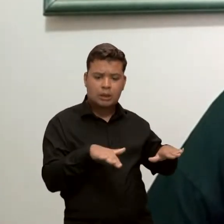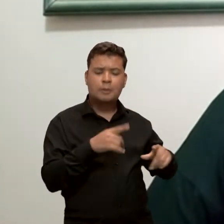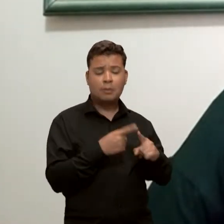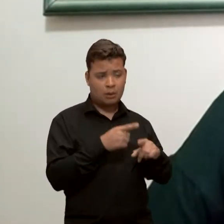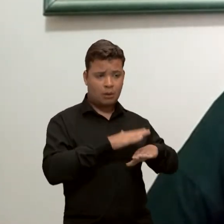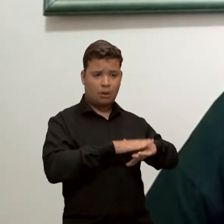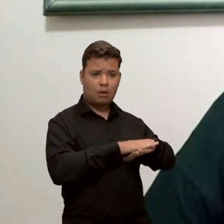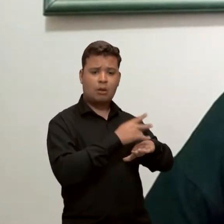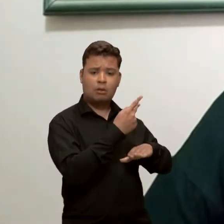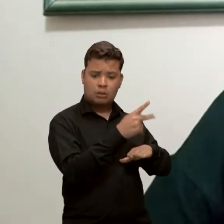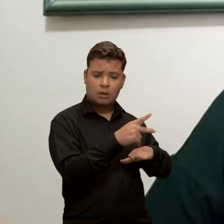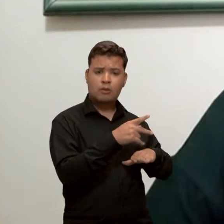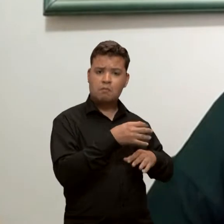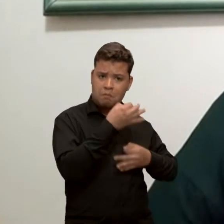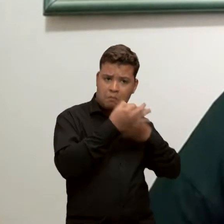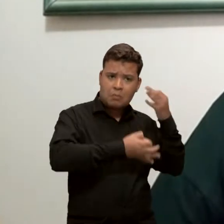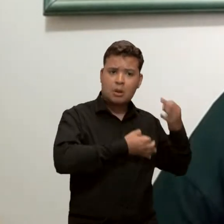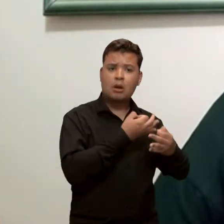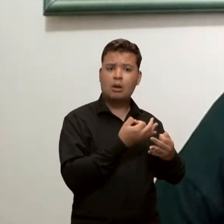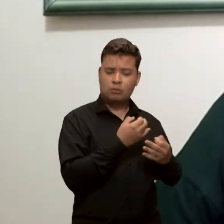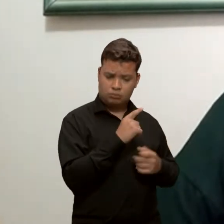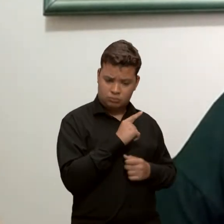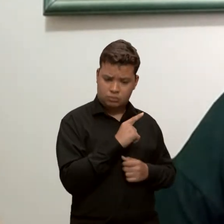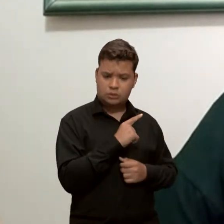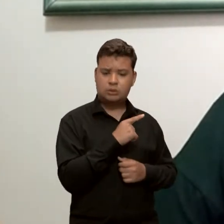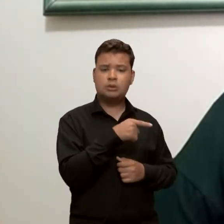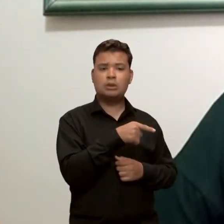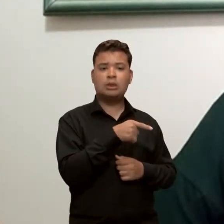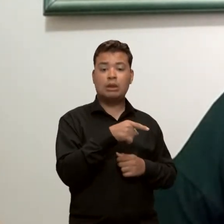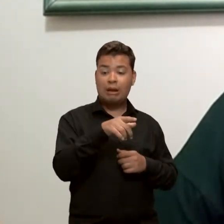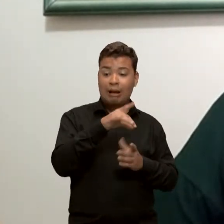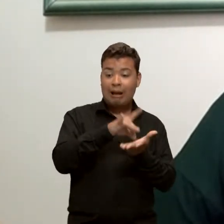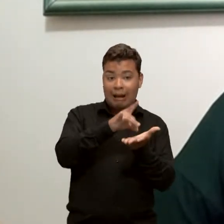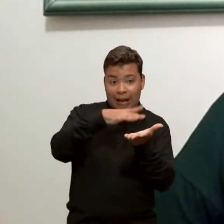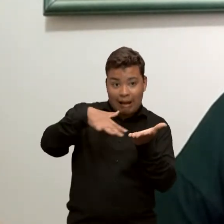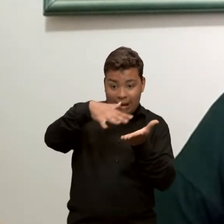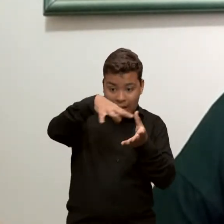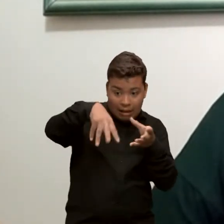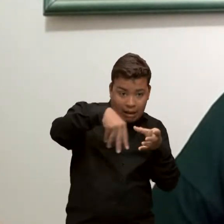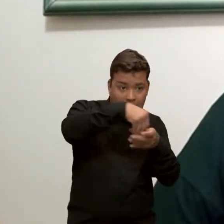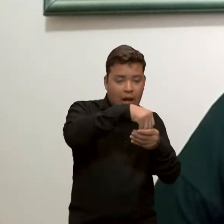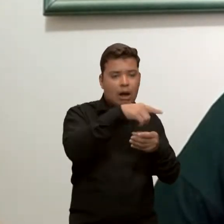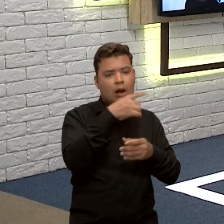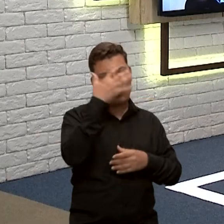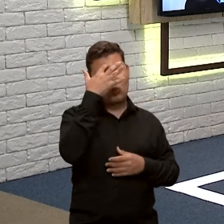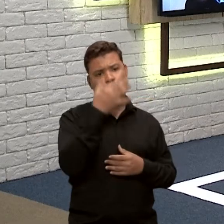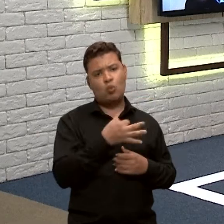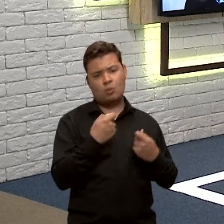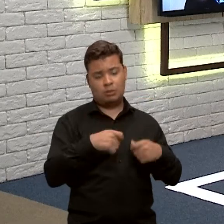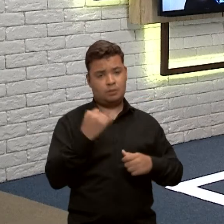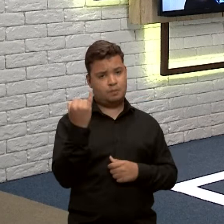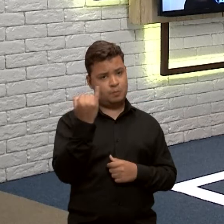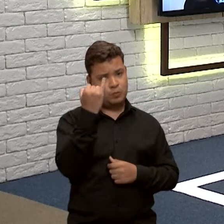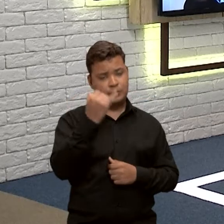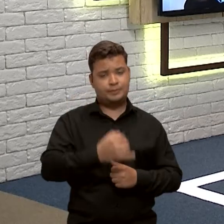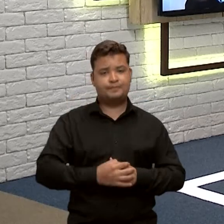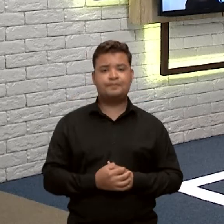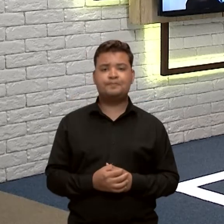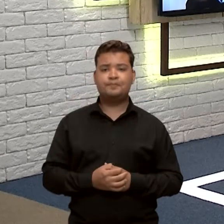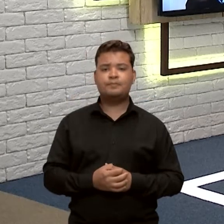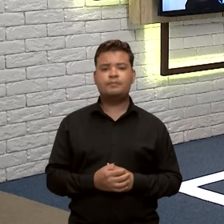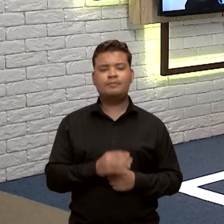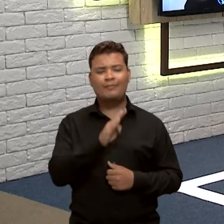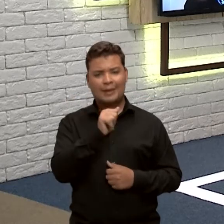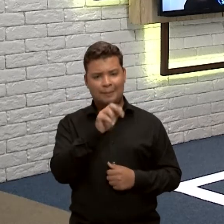vez, sendo convidada a compreender essa realidade que ela está inserida. Isso contribui muito. E, Bárbara, existe um